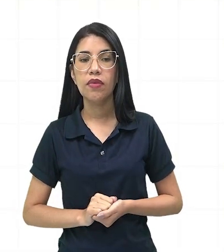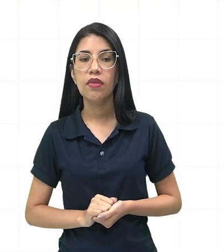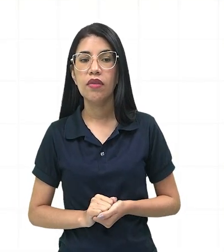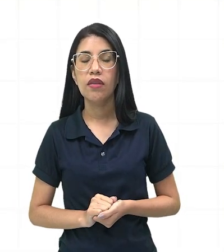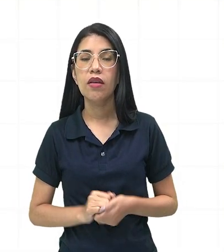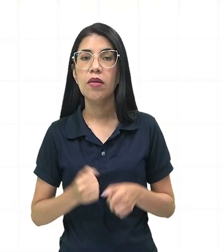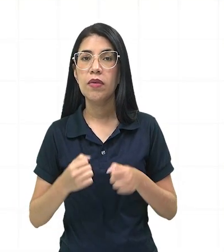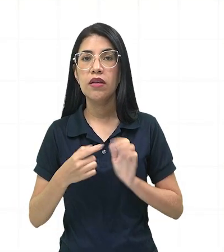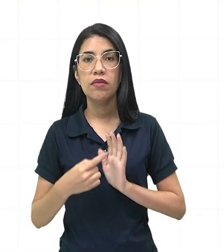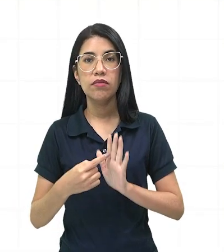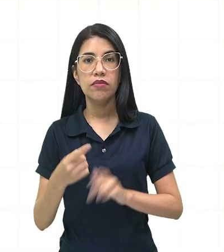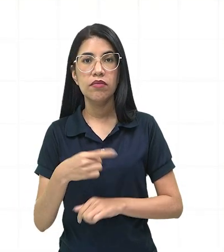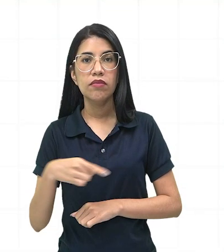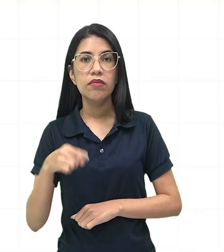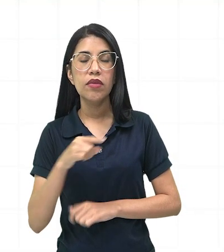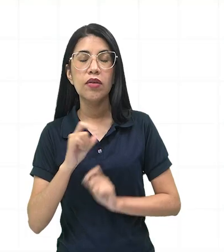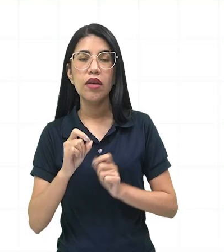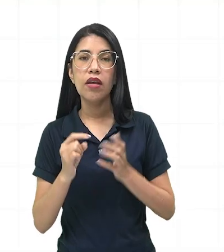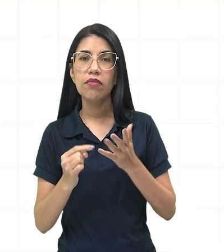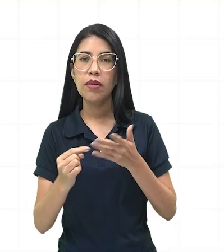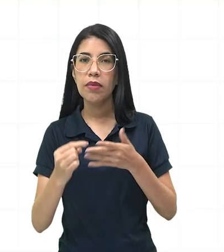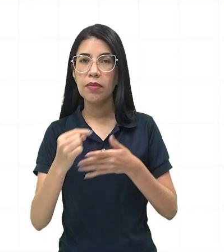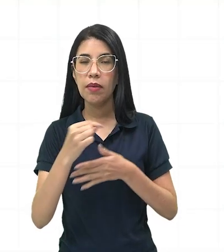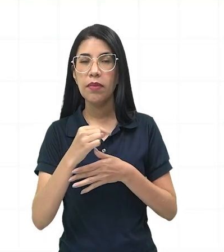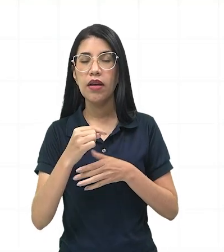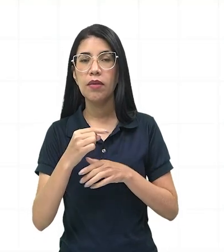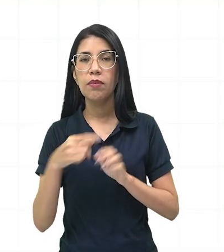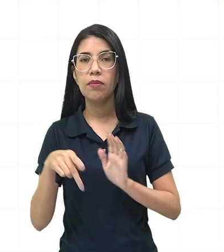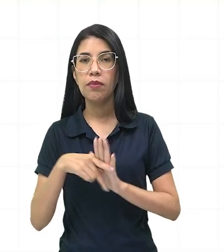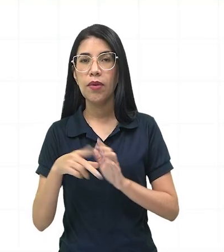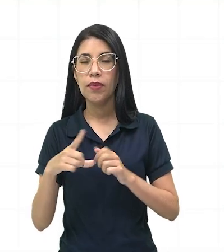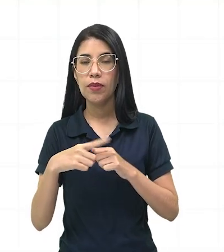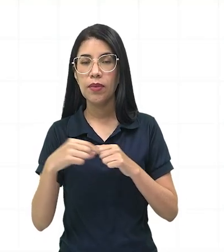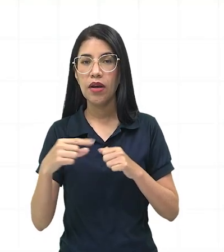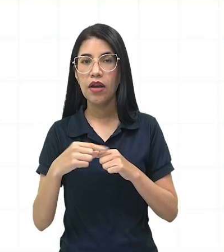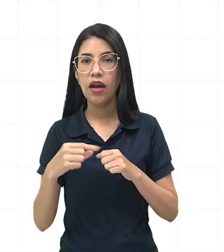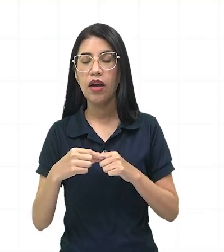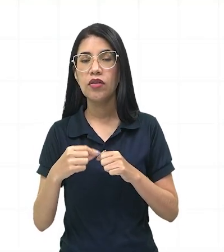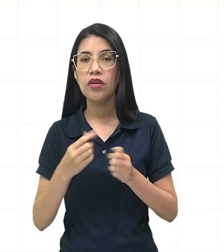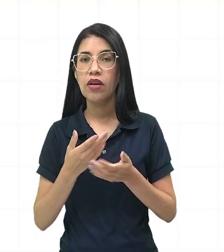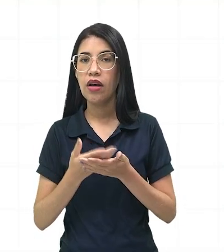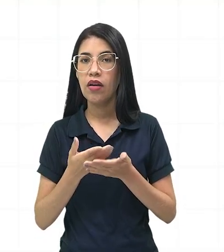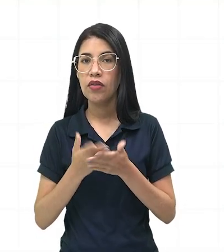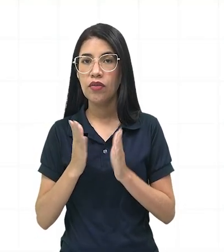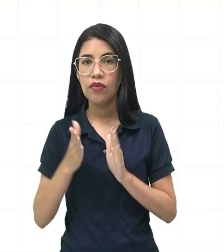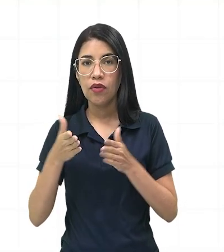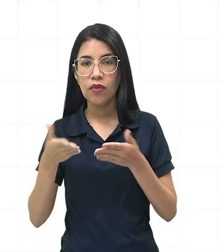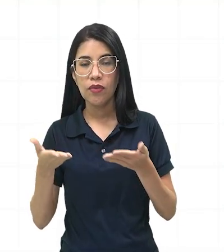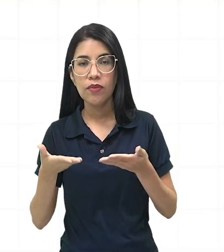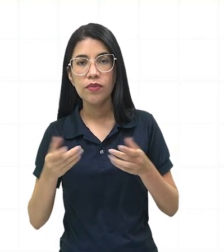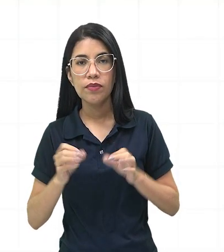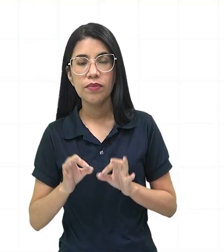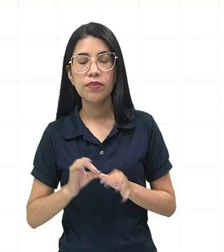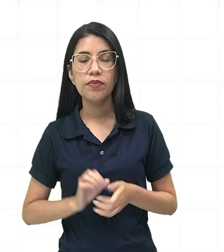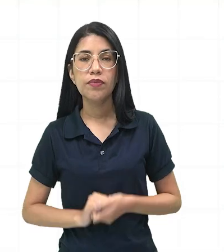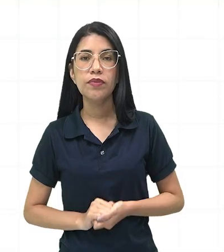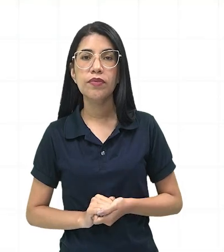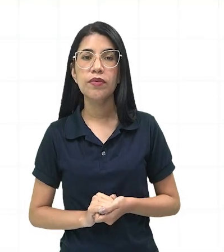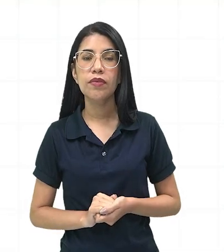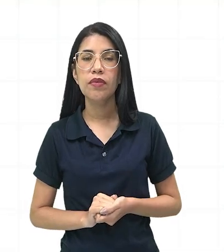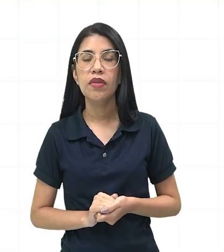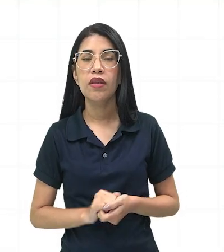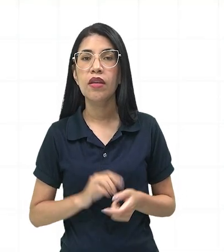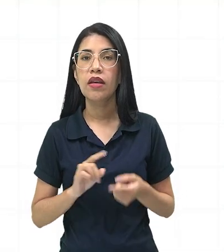queremos destacar alguns pontos desse artigo que vão estar no cerne da aula de hoje. Primeiro,